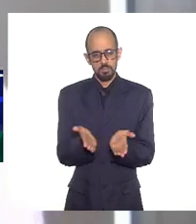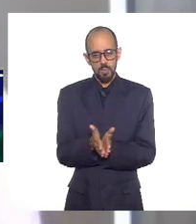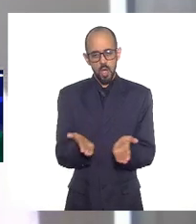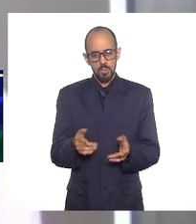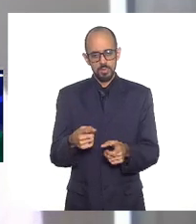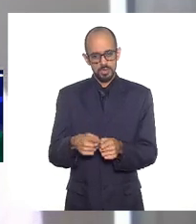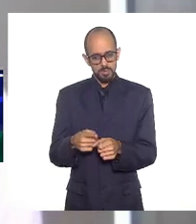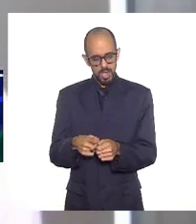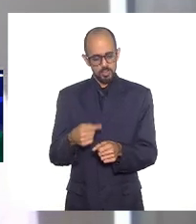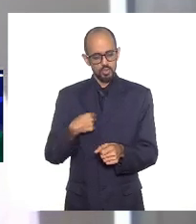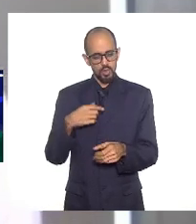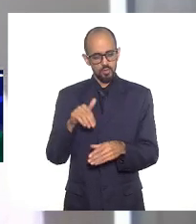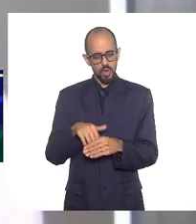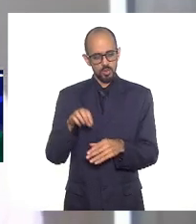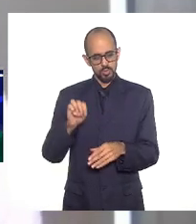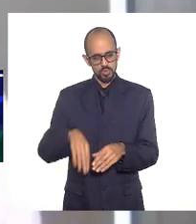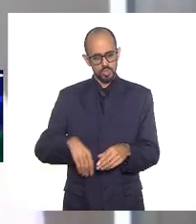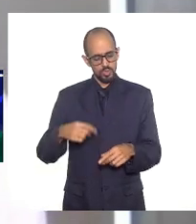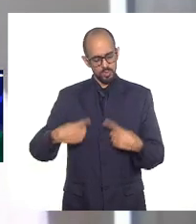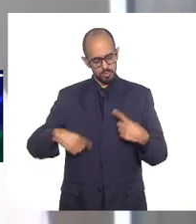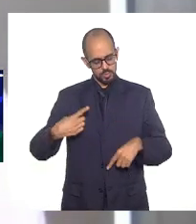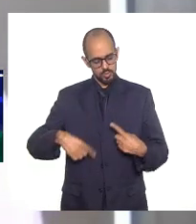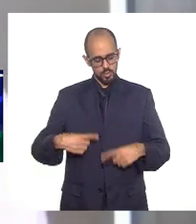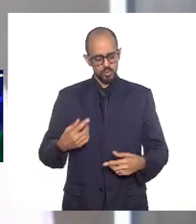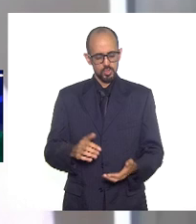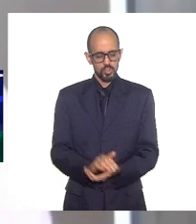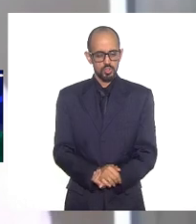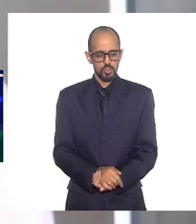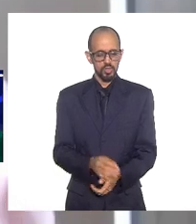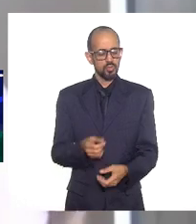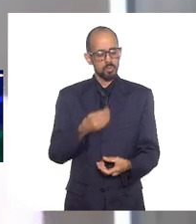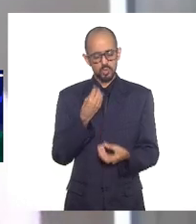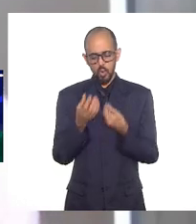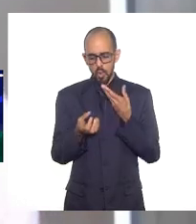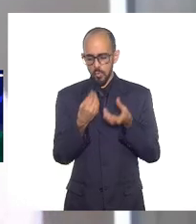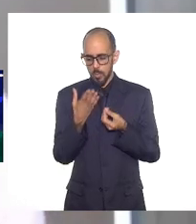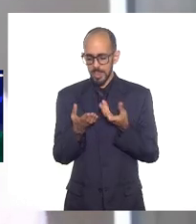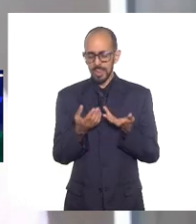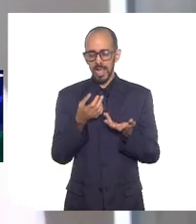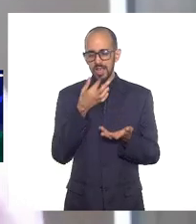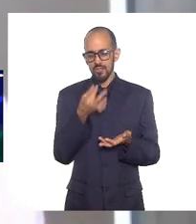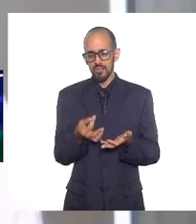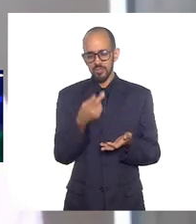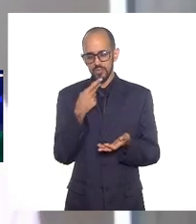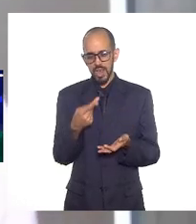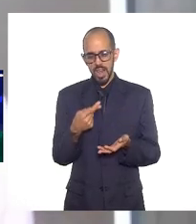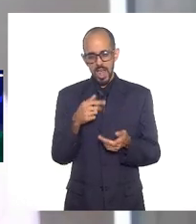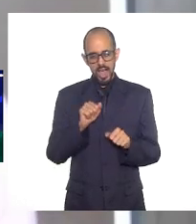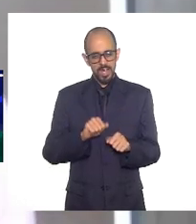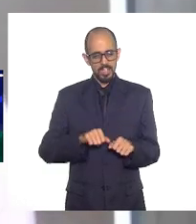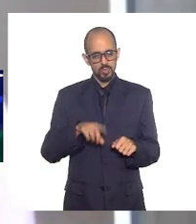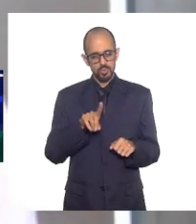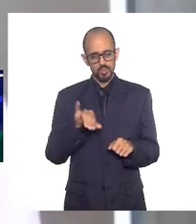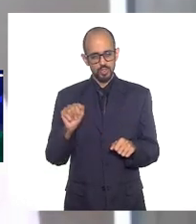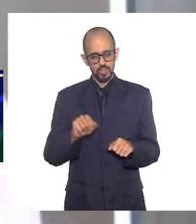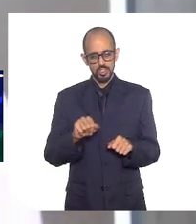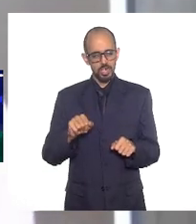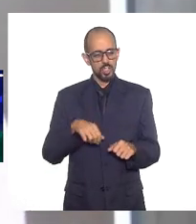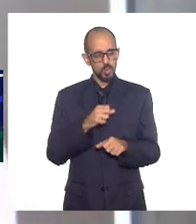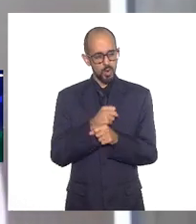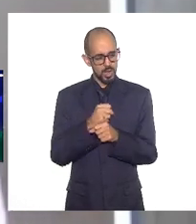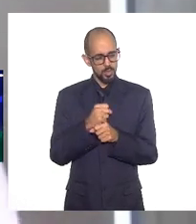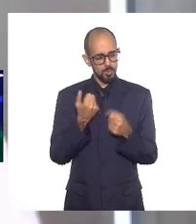coisas. Eu voto sim, vamos ao debate, vamos discutir, vamos comentar, vamos falar disso em uma data do ano. Parabéns,